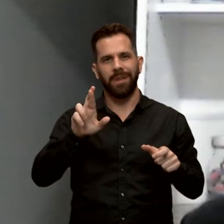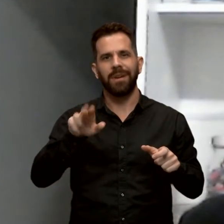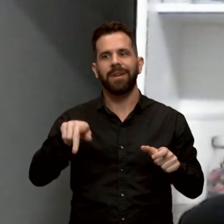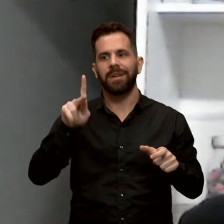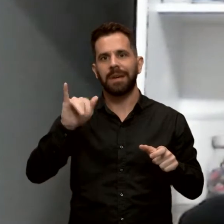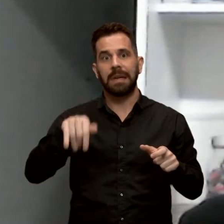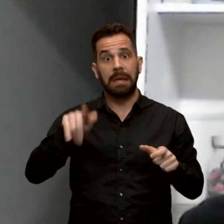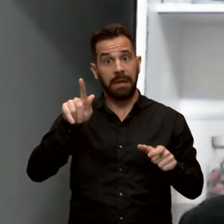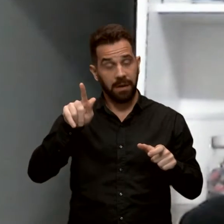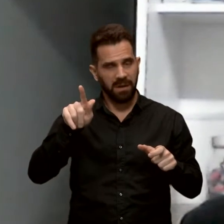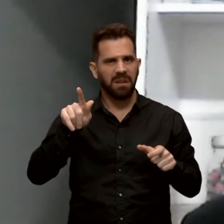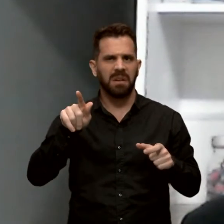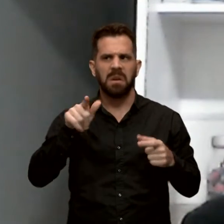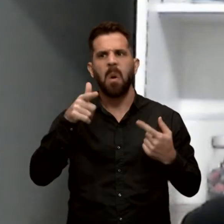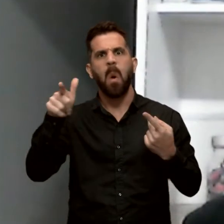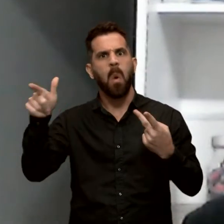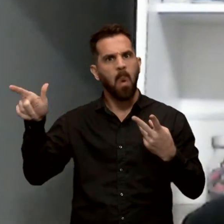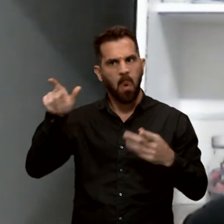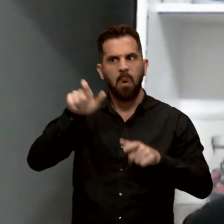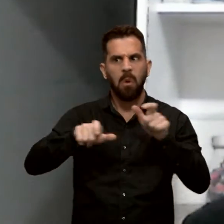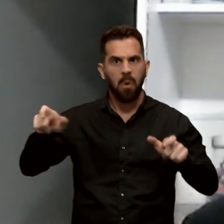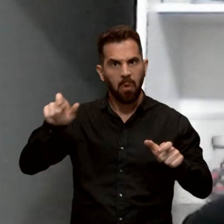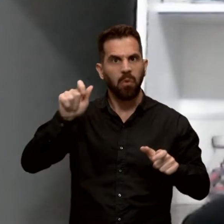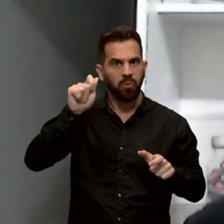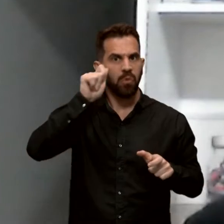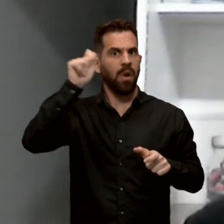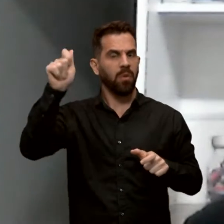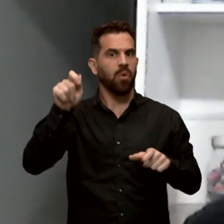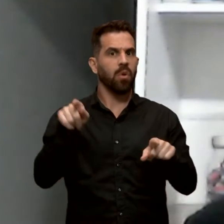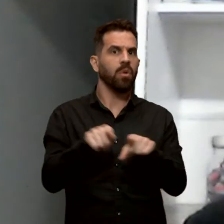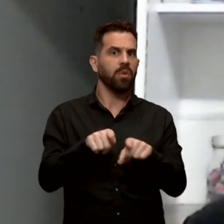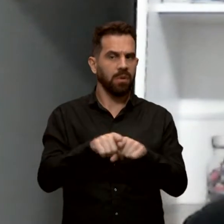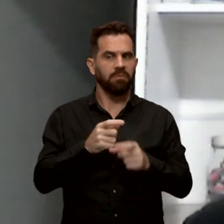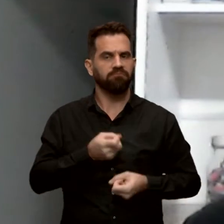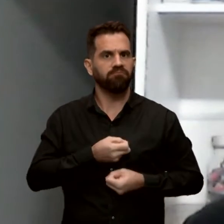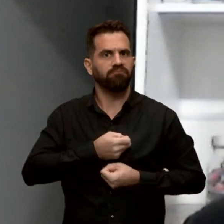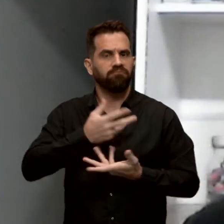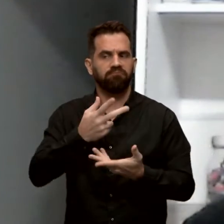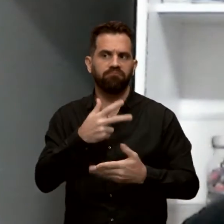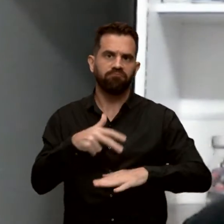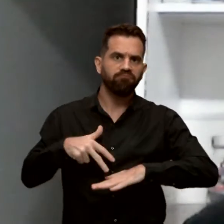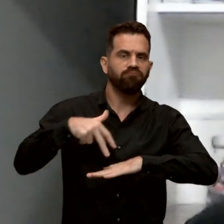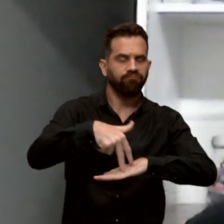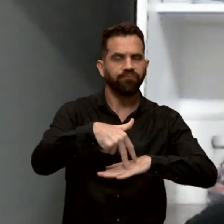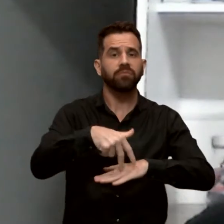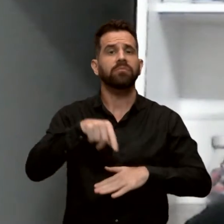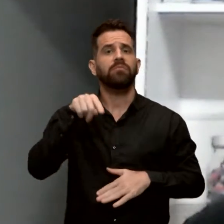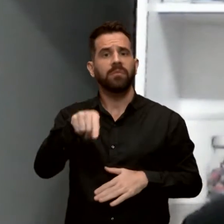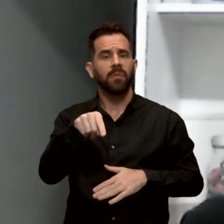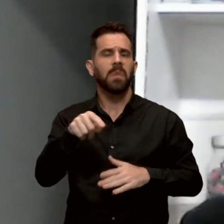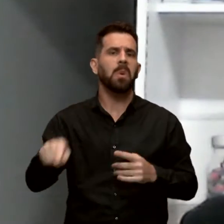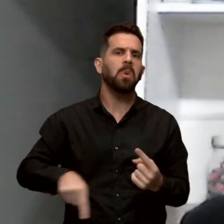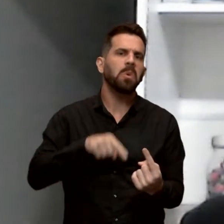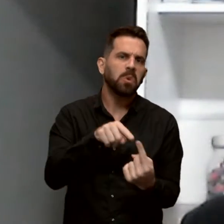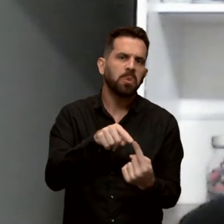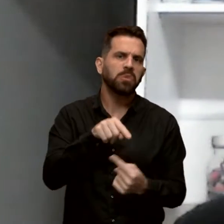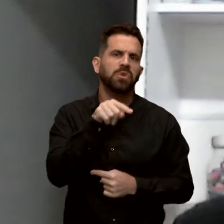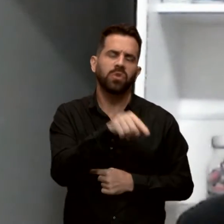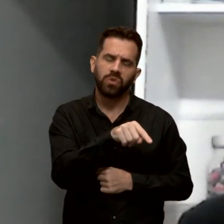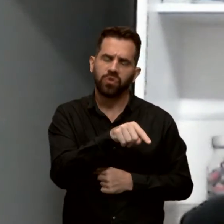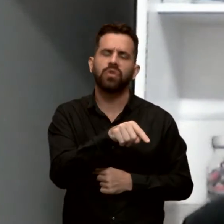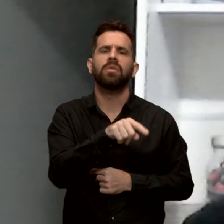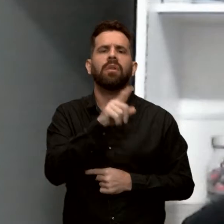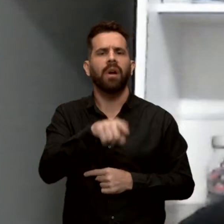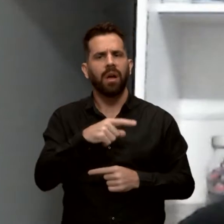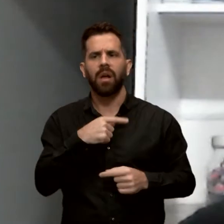contracultural ele é exatamente esse, de contestar os processos de massificação, né, tanto